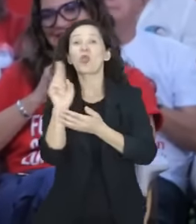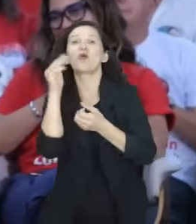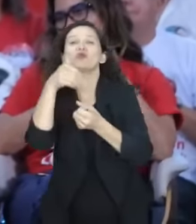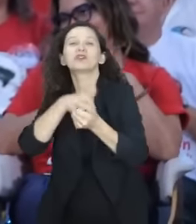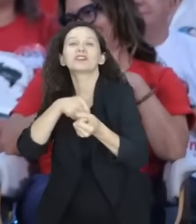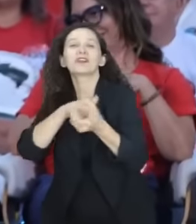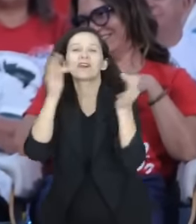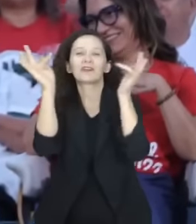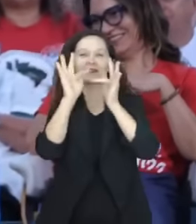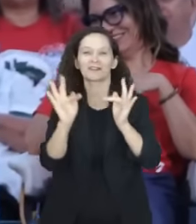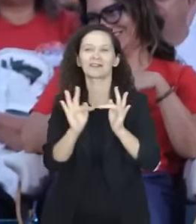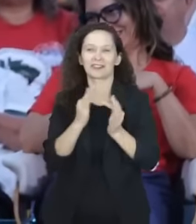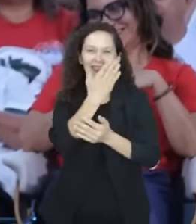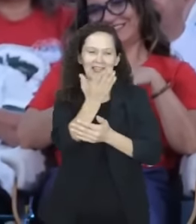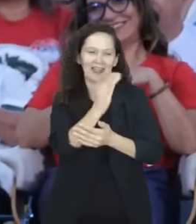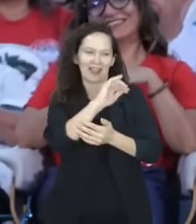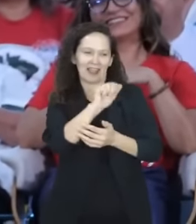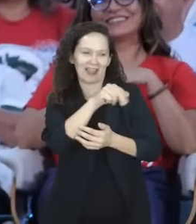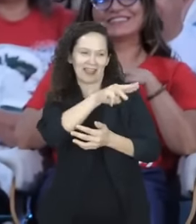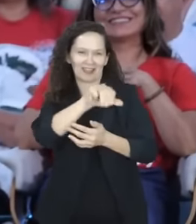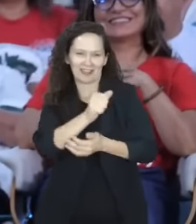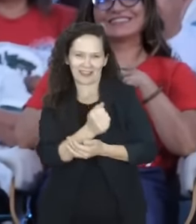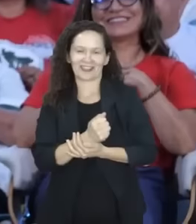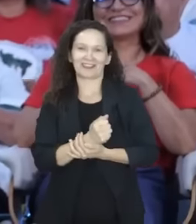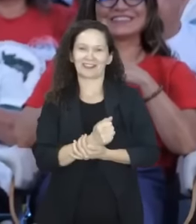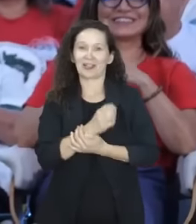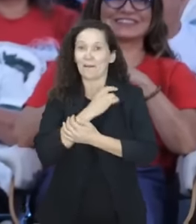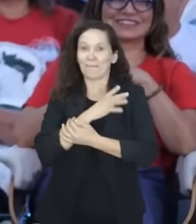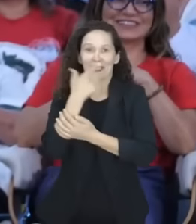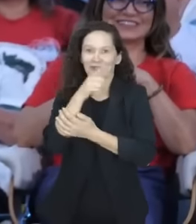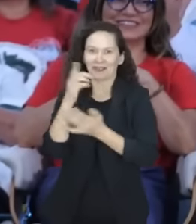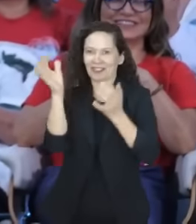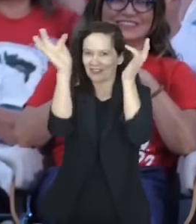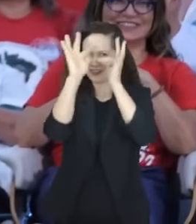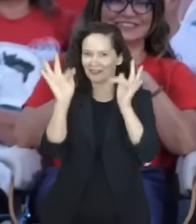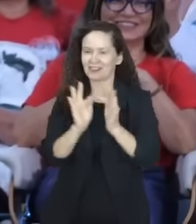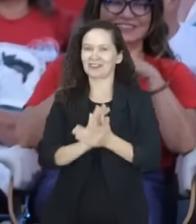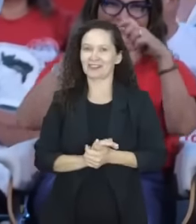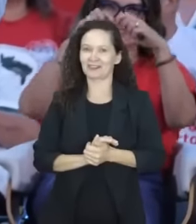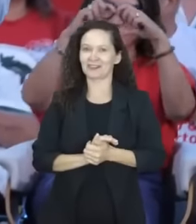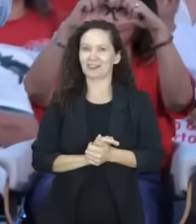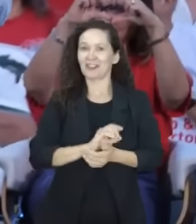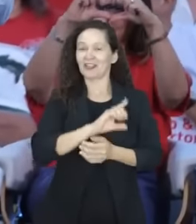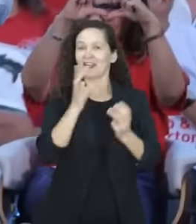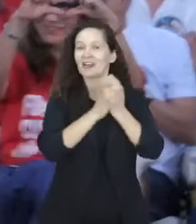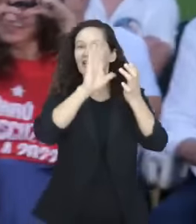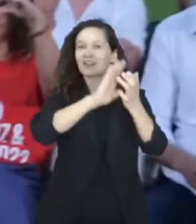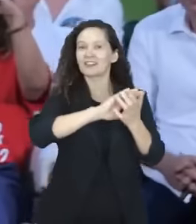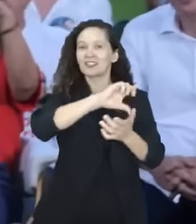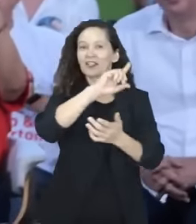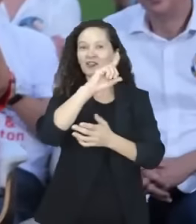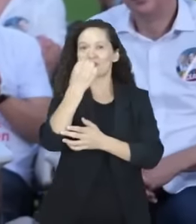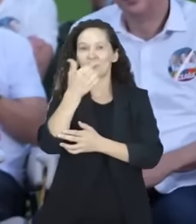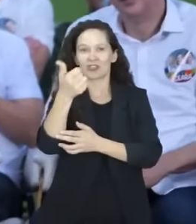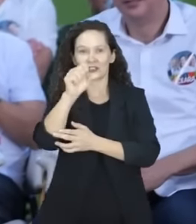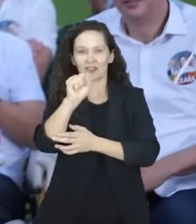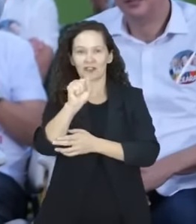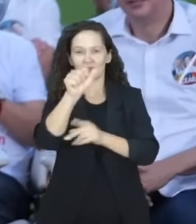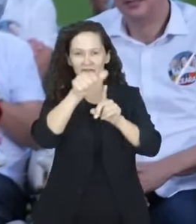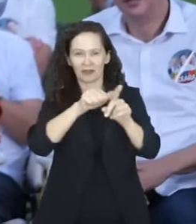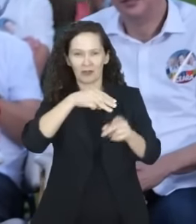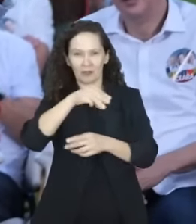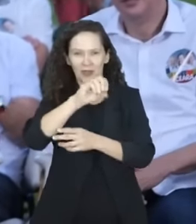Janja. Eu casei com ela dia 18 de maio. Eu já tenho 76 anos de